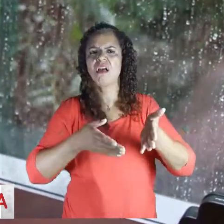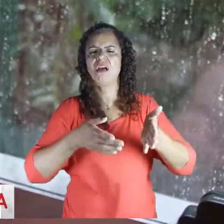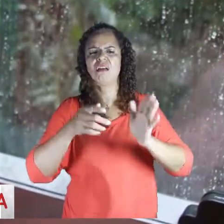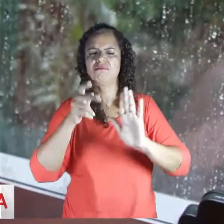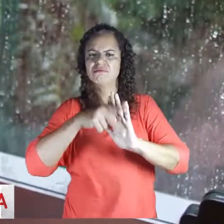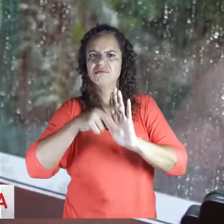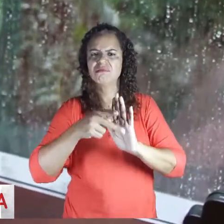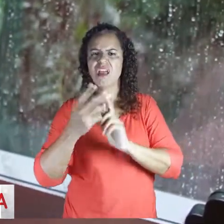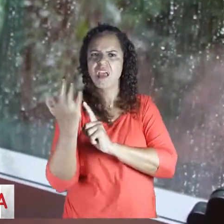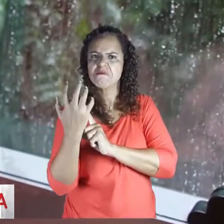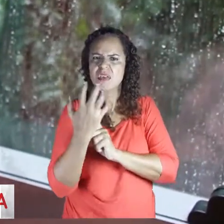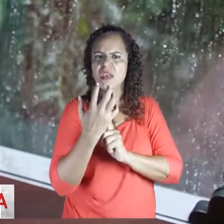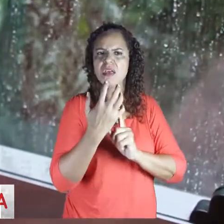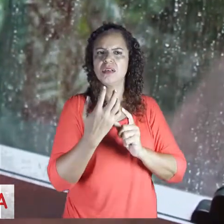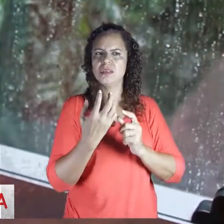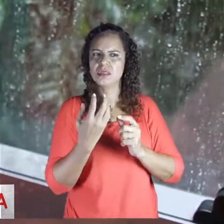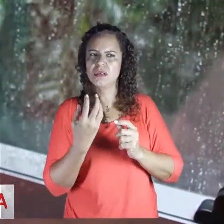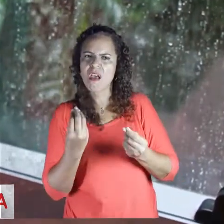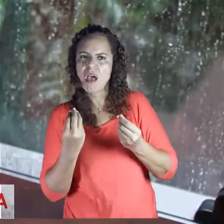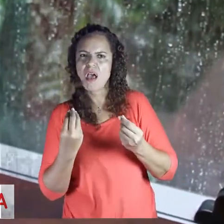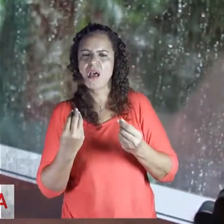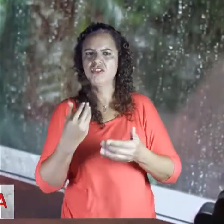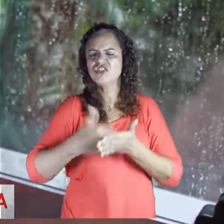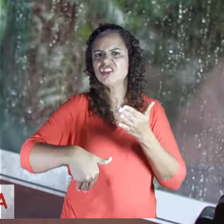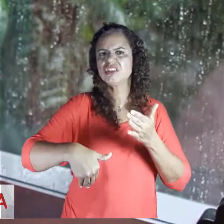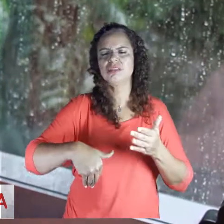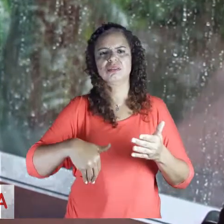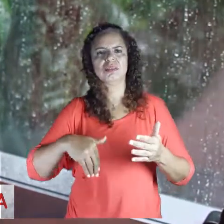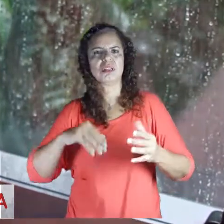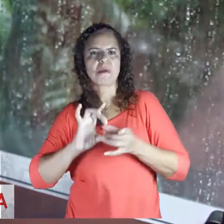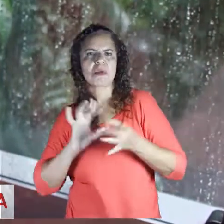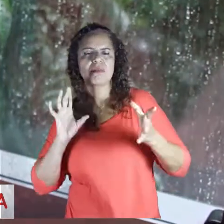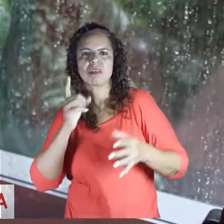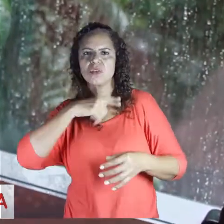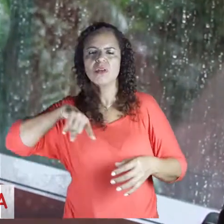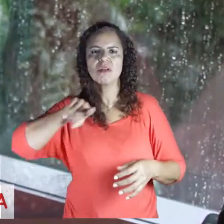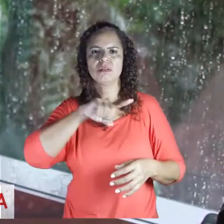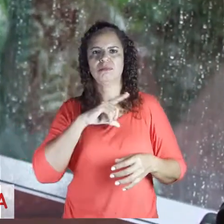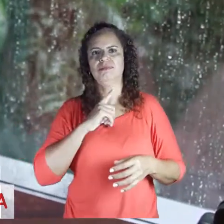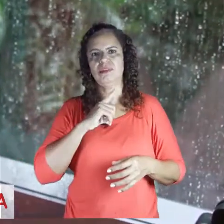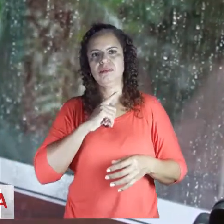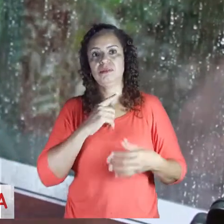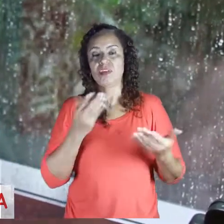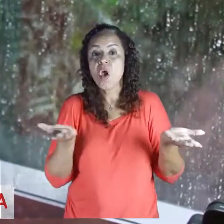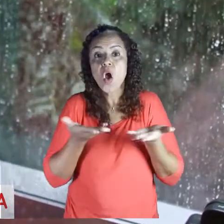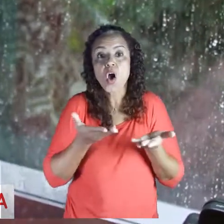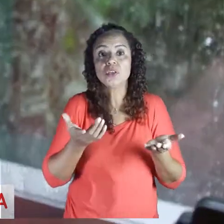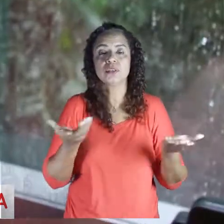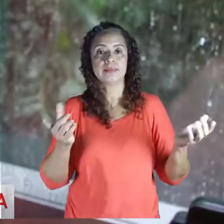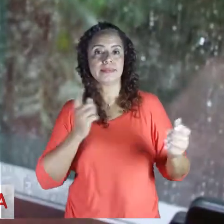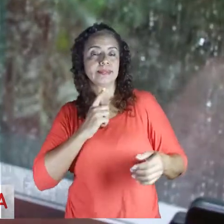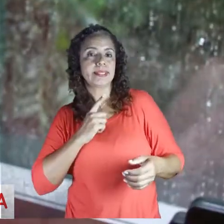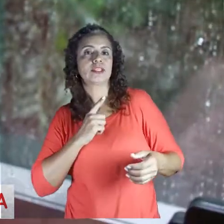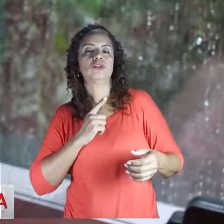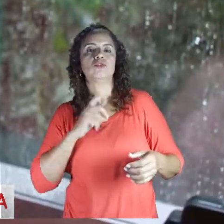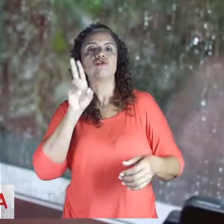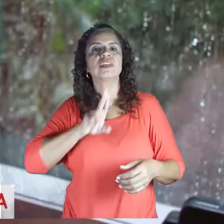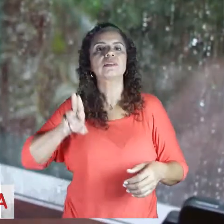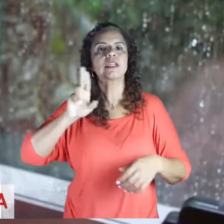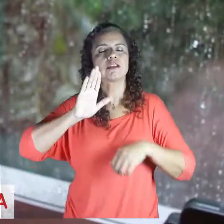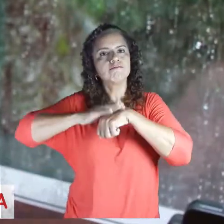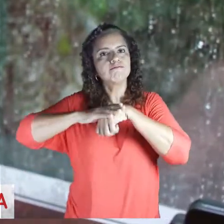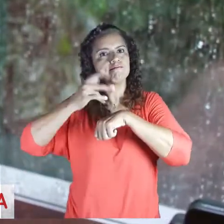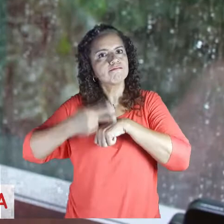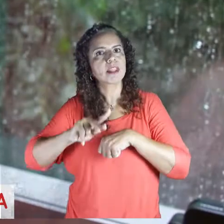via Fortaleza já estão fazendo ameaças de desse a nossa liberdade académica esse hoje nós temos